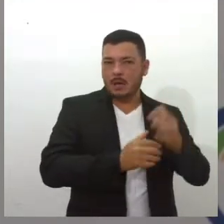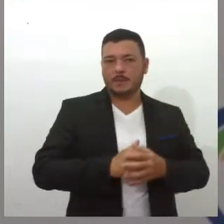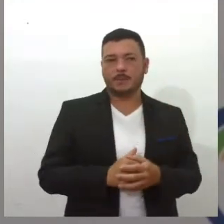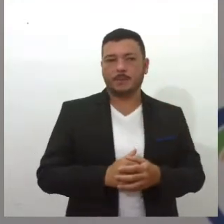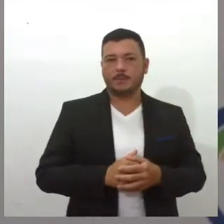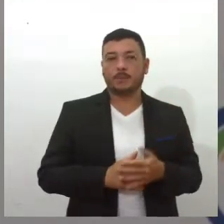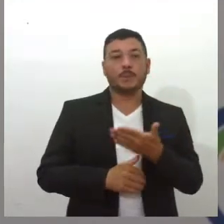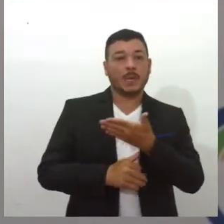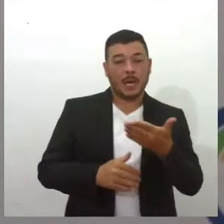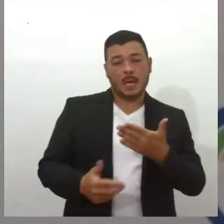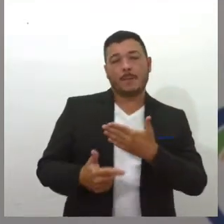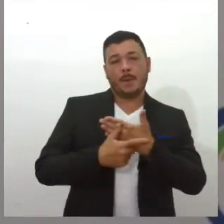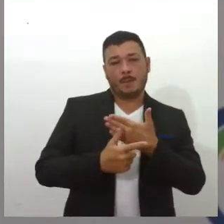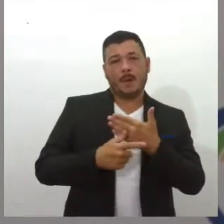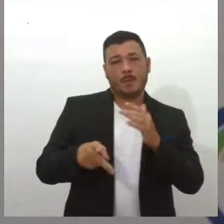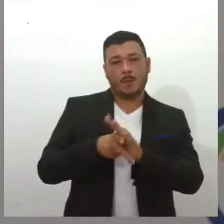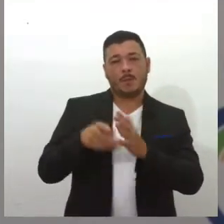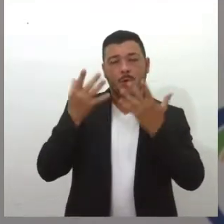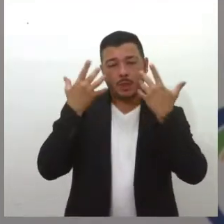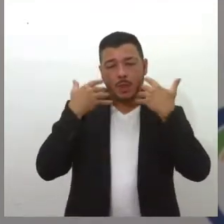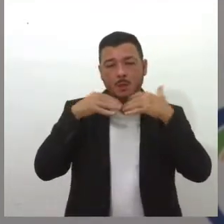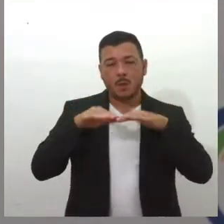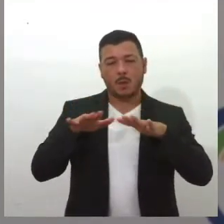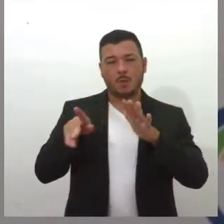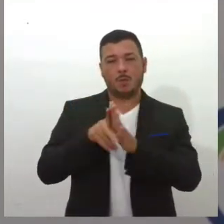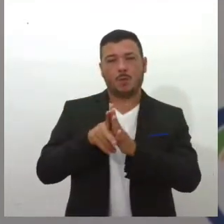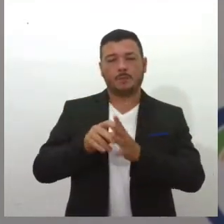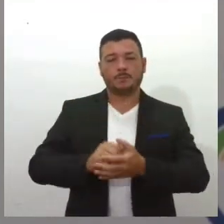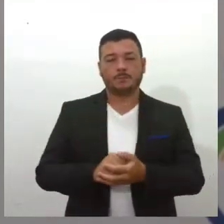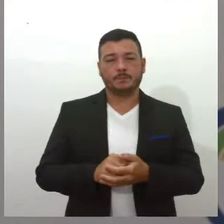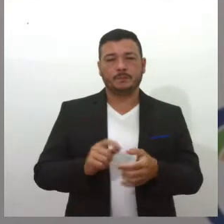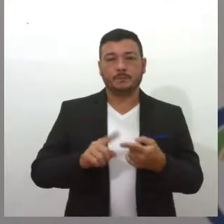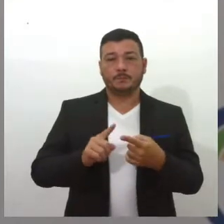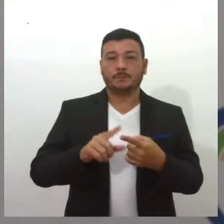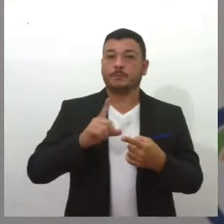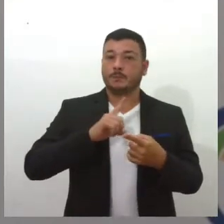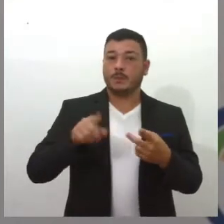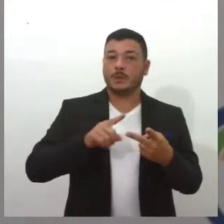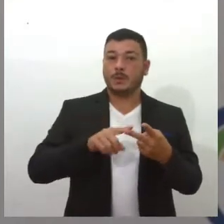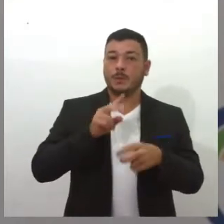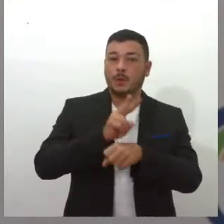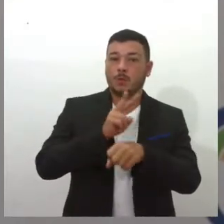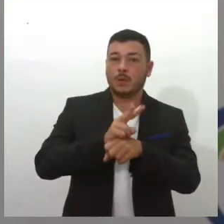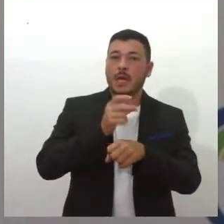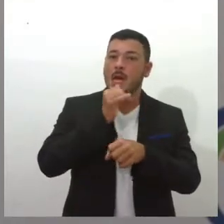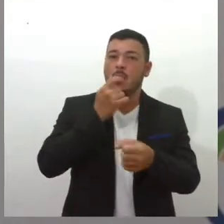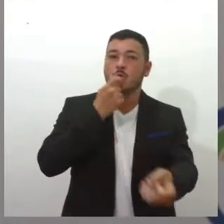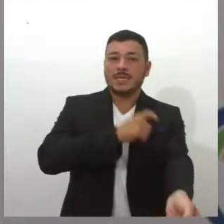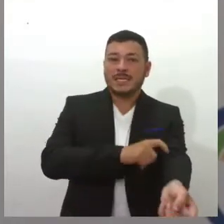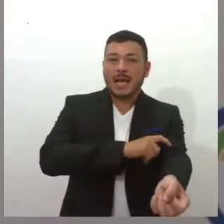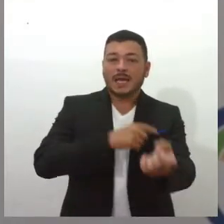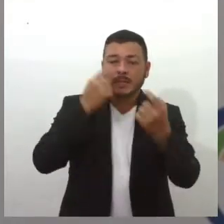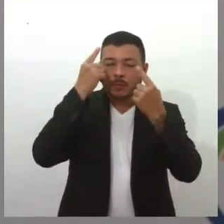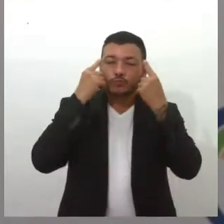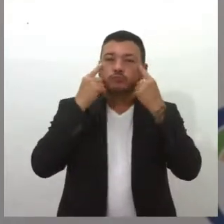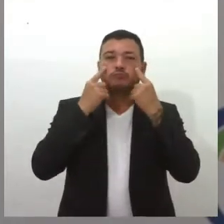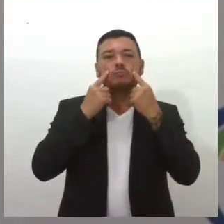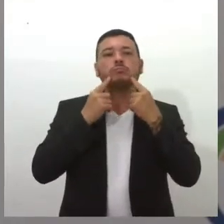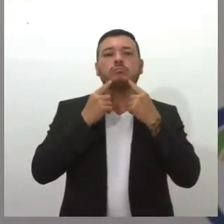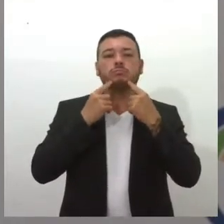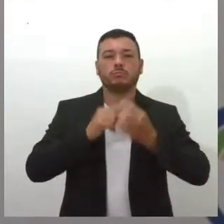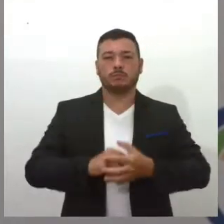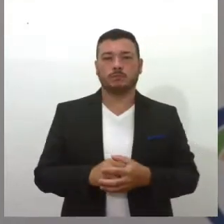Essas são as atribuições mais comuns. Dentre elas, também temos os tratamentos de hemorragias de face dentro do